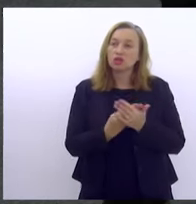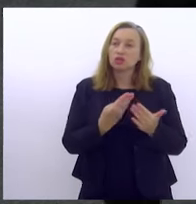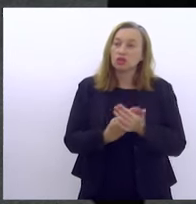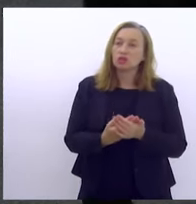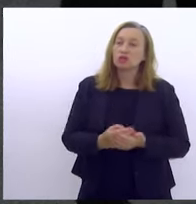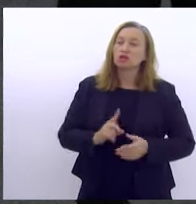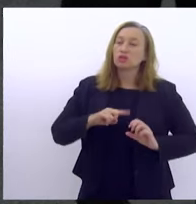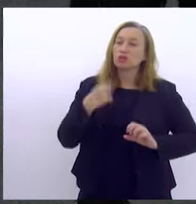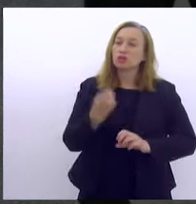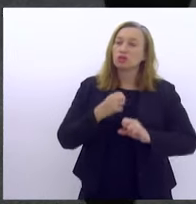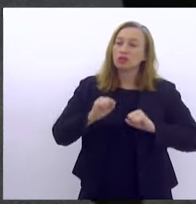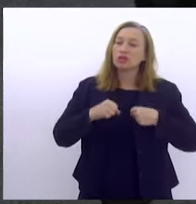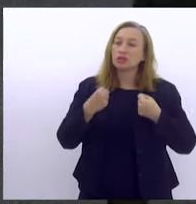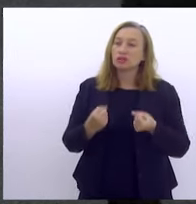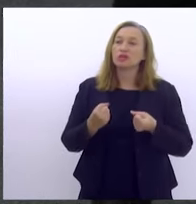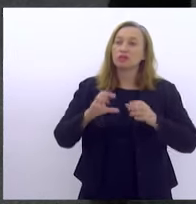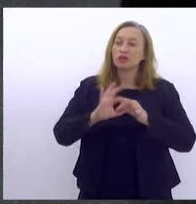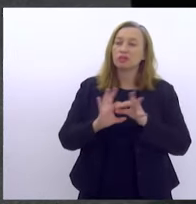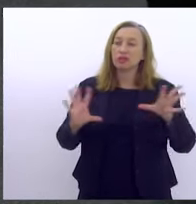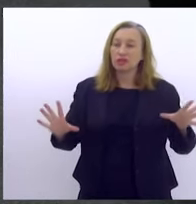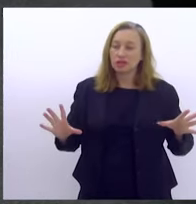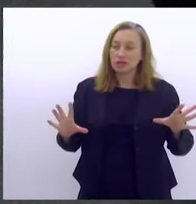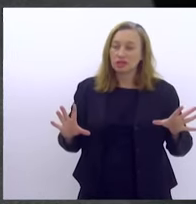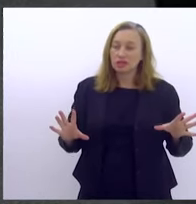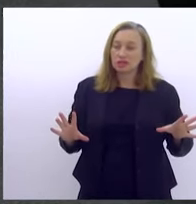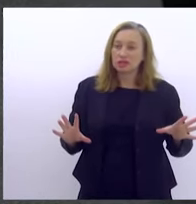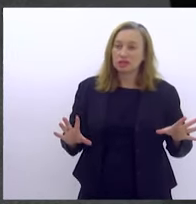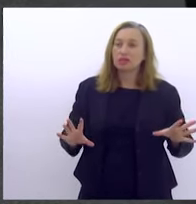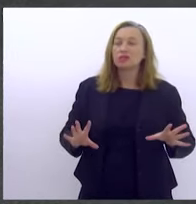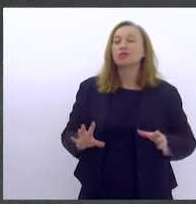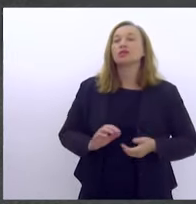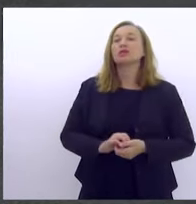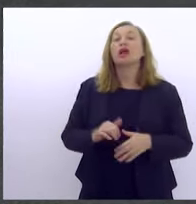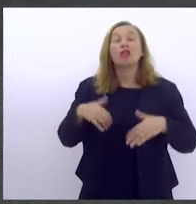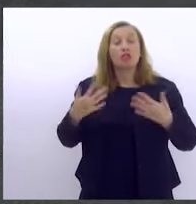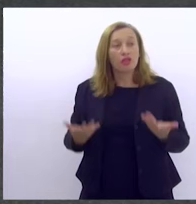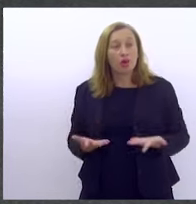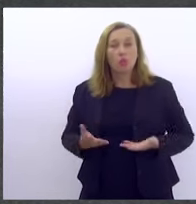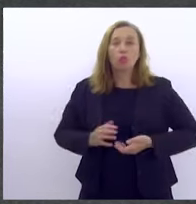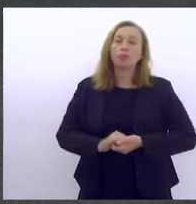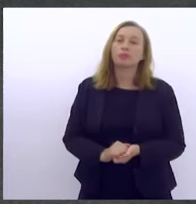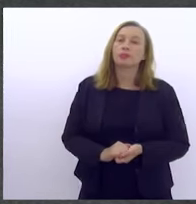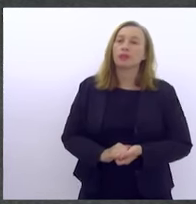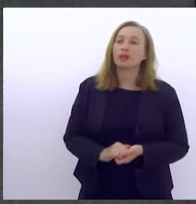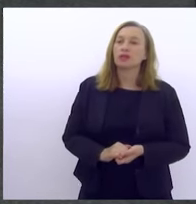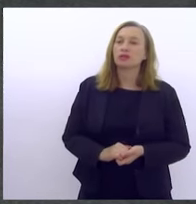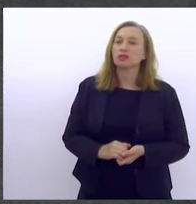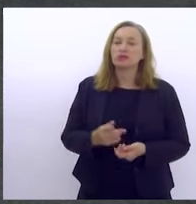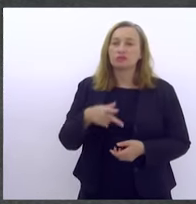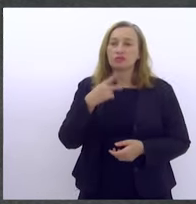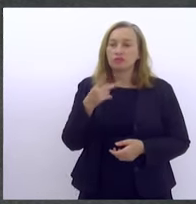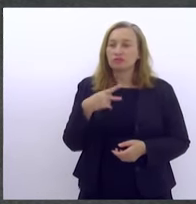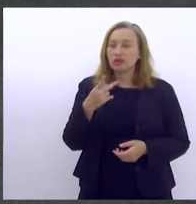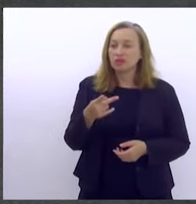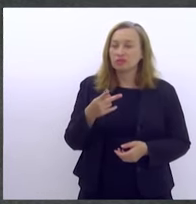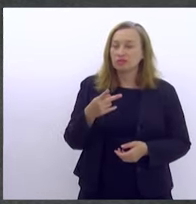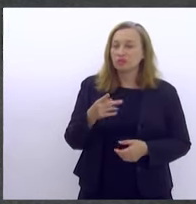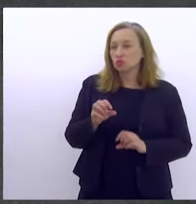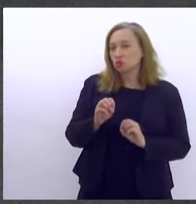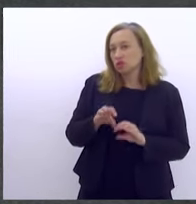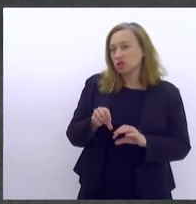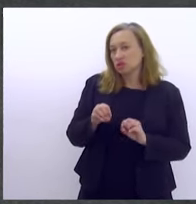ferrenhos defensores do Estado laico, o Estado democrático de direito, então, de maneira nenhuma, falamos de um